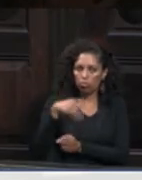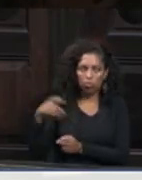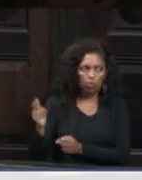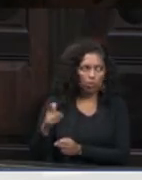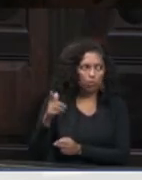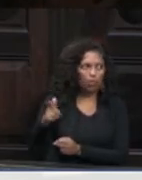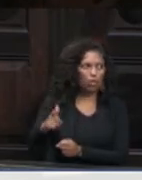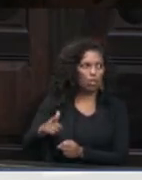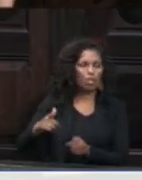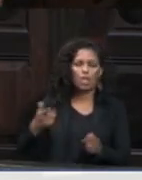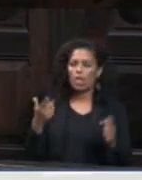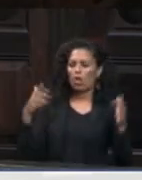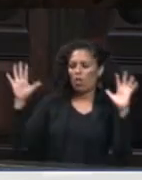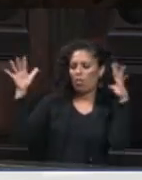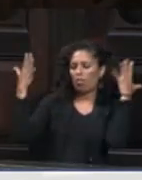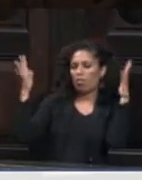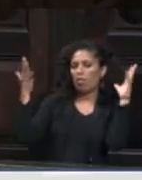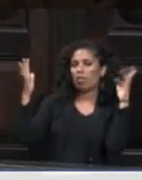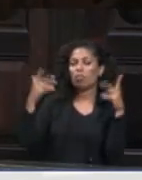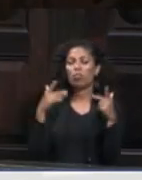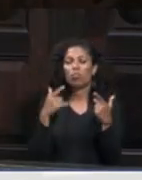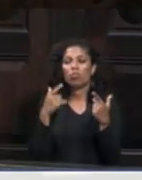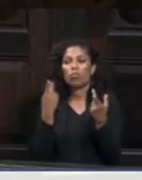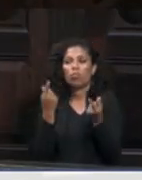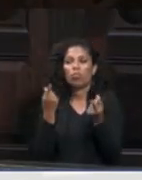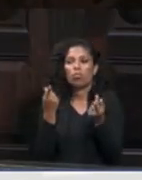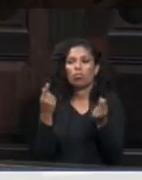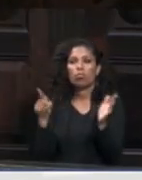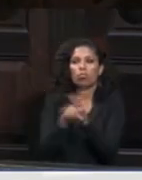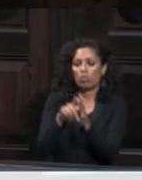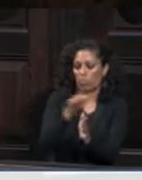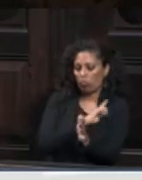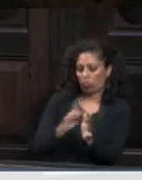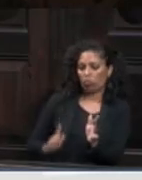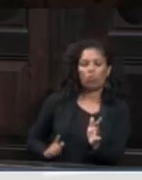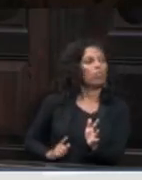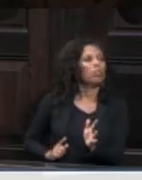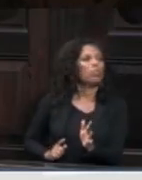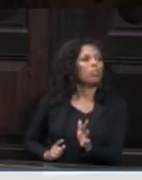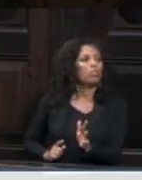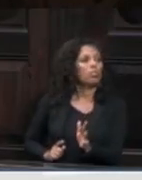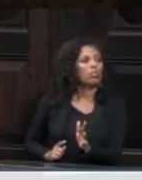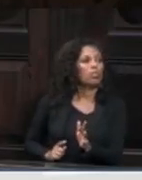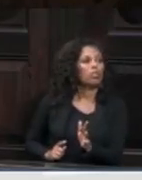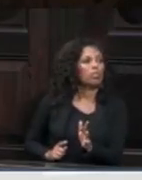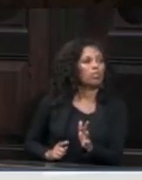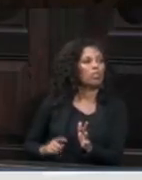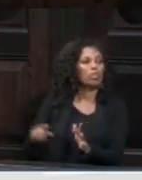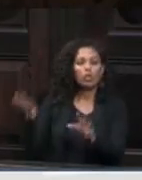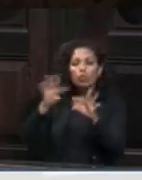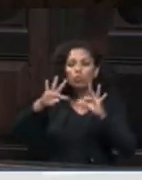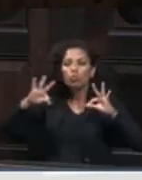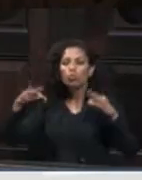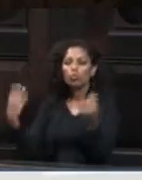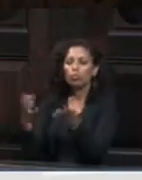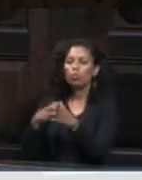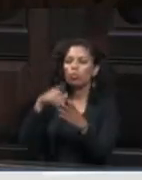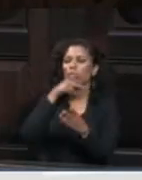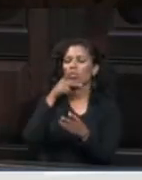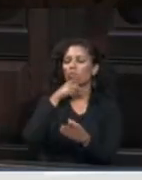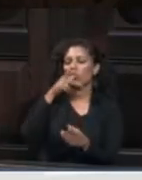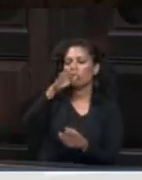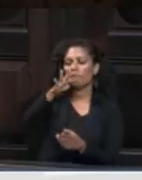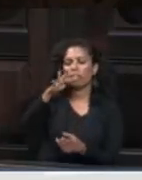dinheiro público. Infelizmente, estão importando todos os petistas que perderam a eleição nas suas